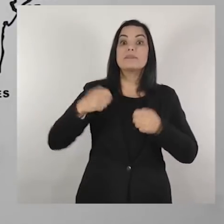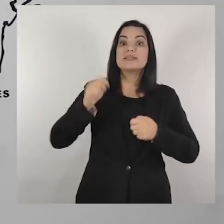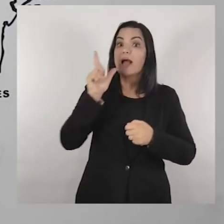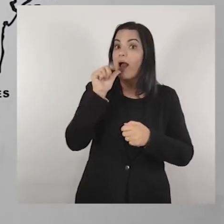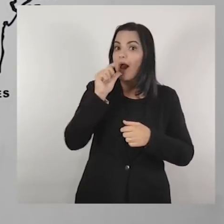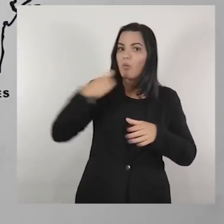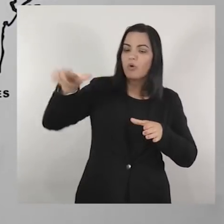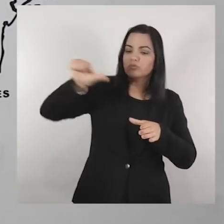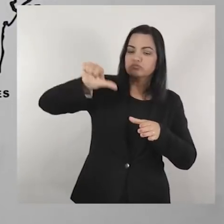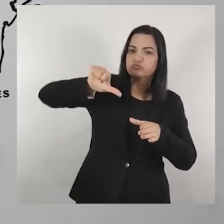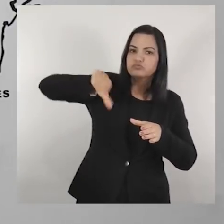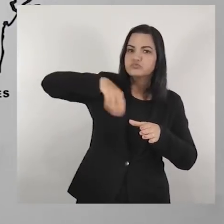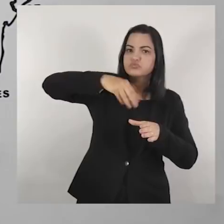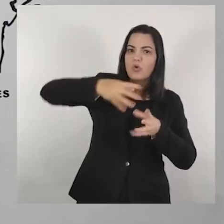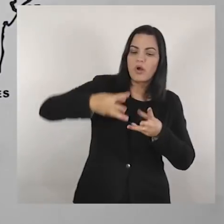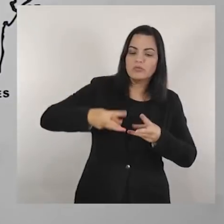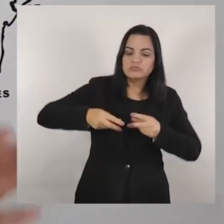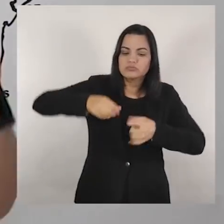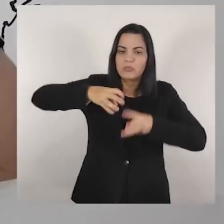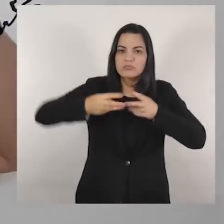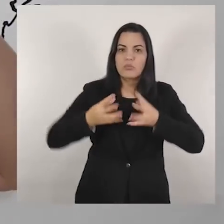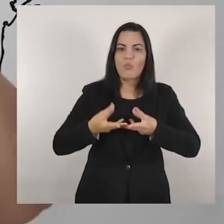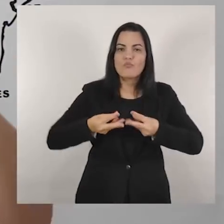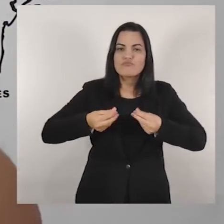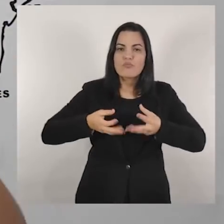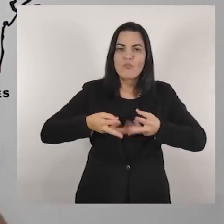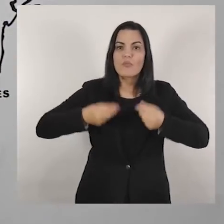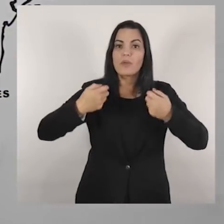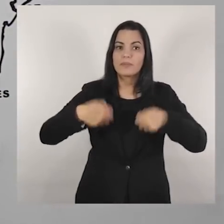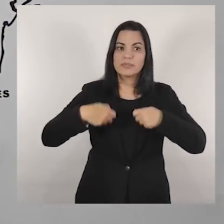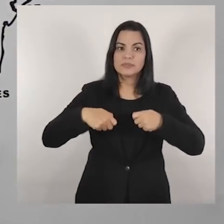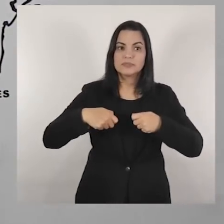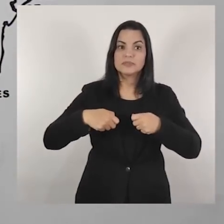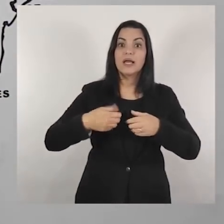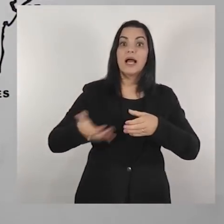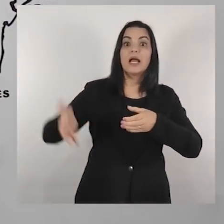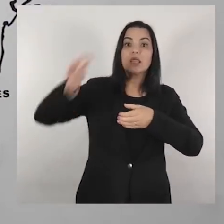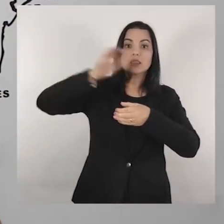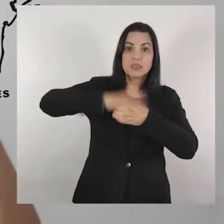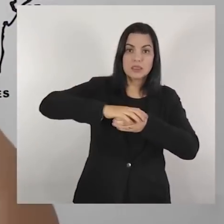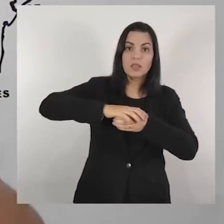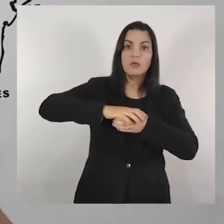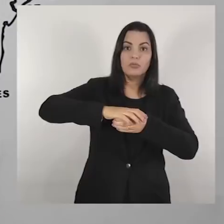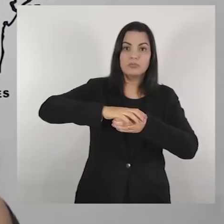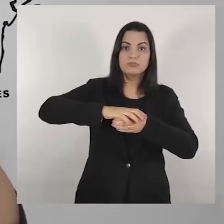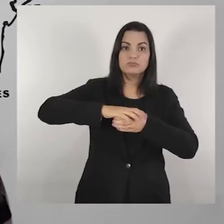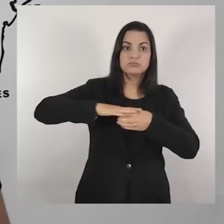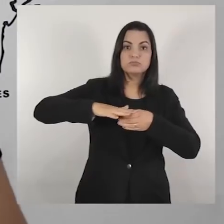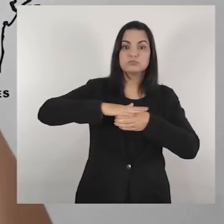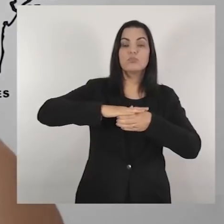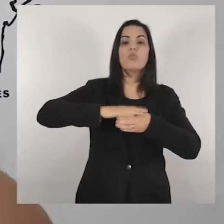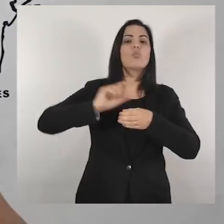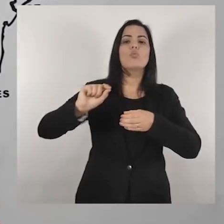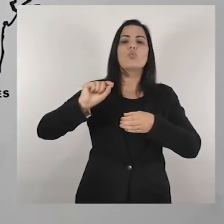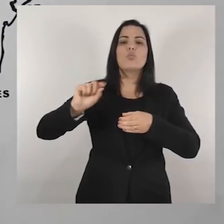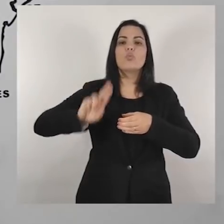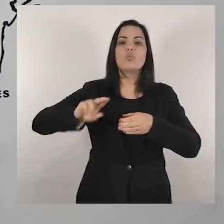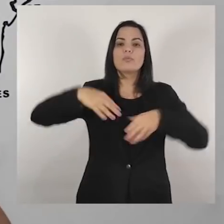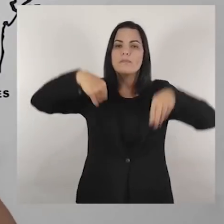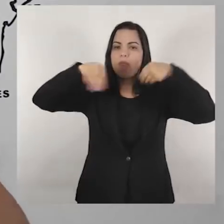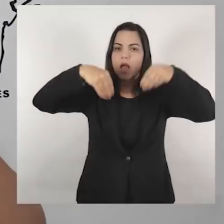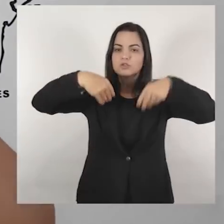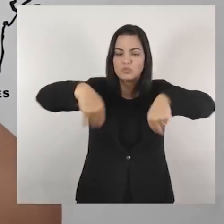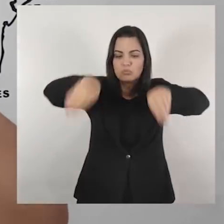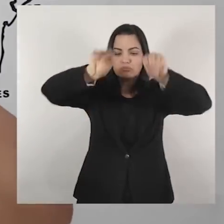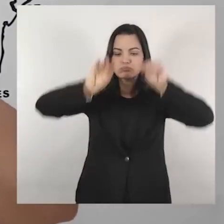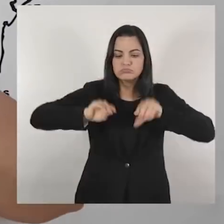bem úmida, tá bom? E aí você vai tampar essa parte aqui de cima da garrafa com um plástico.